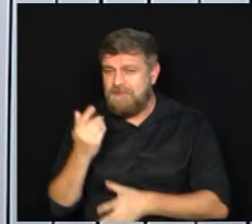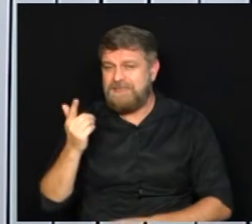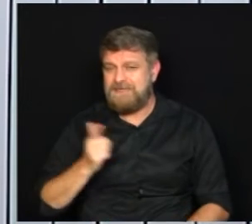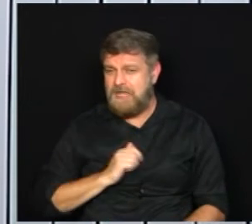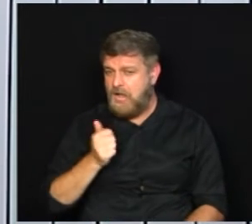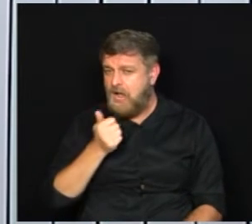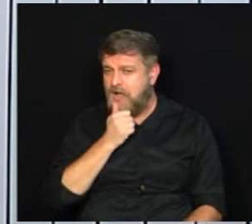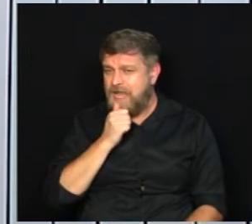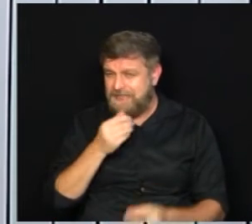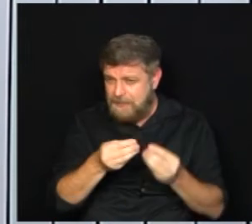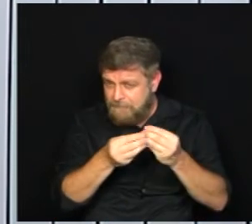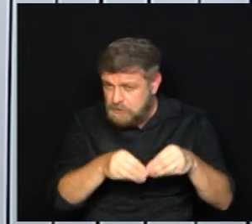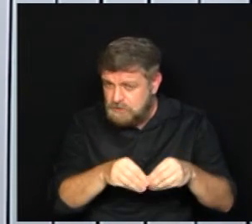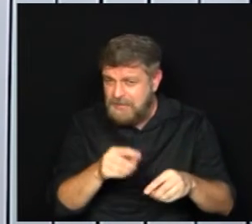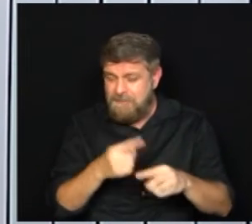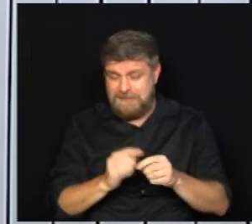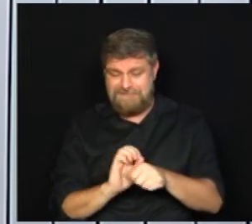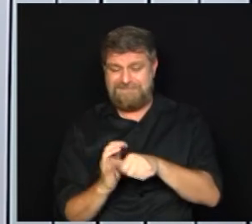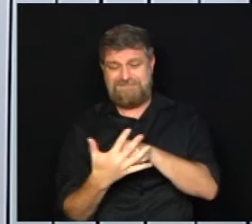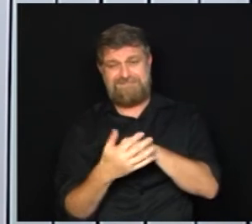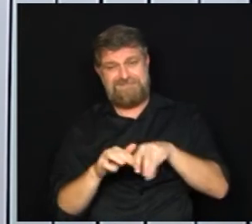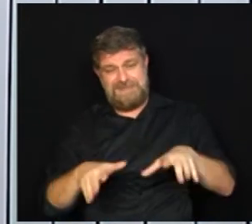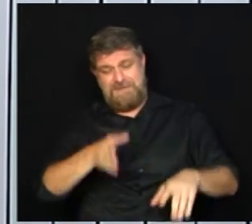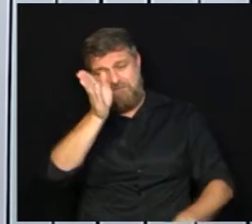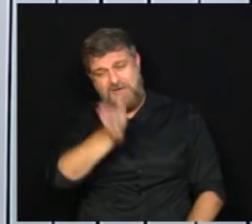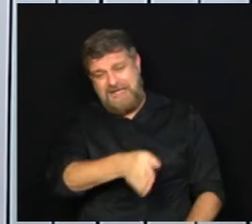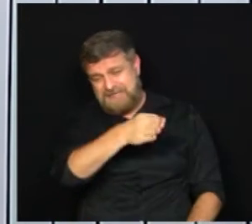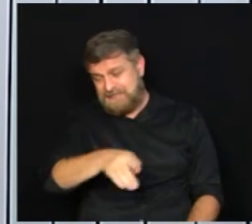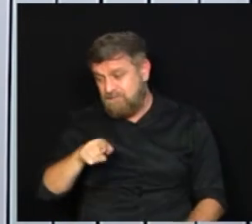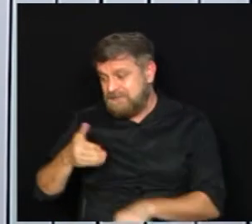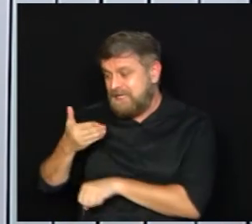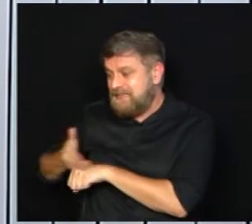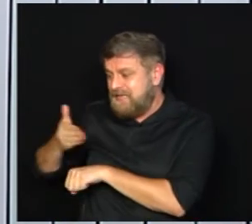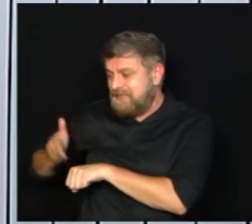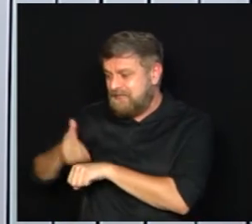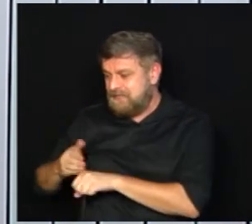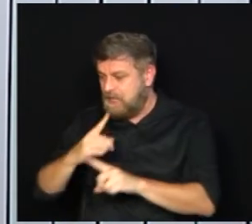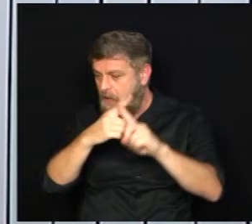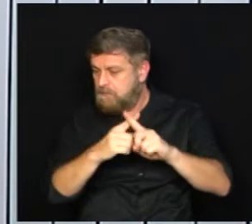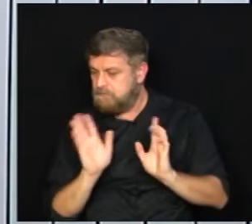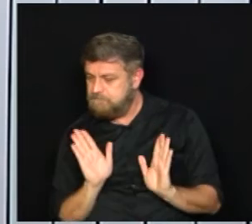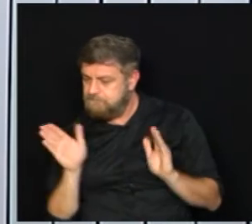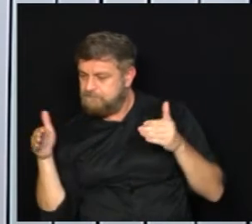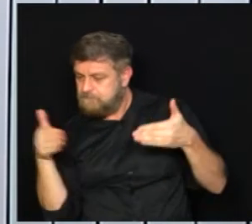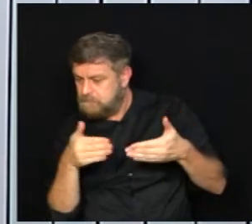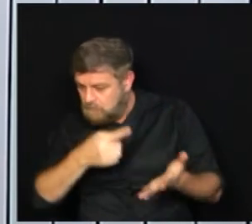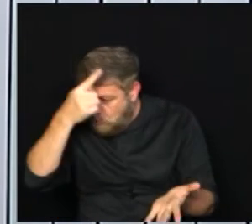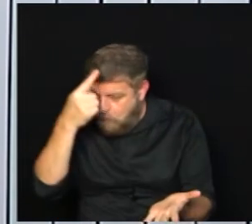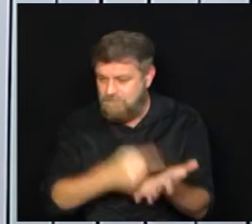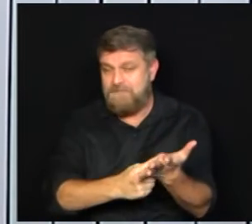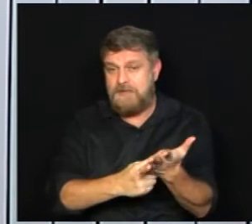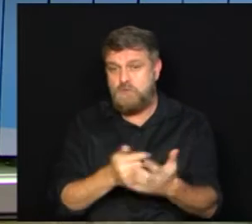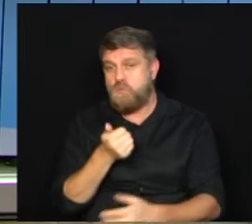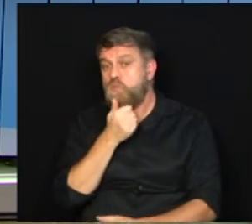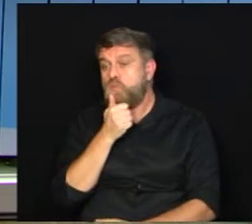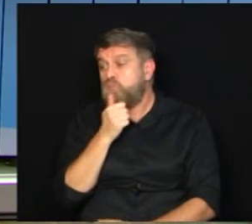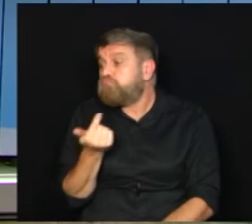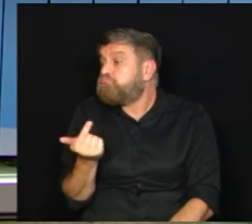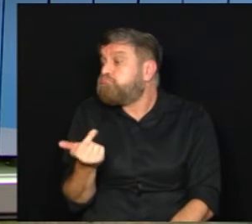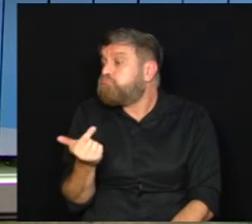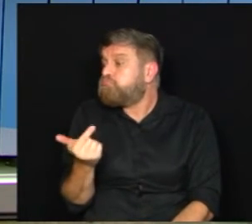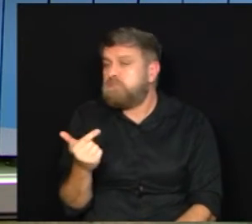está prejudicado por conta da pandemia? Você está treinando para alguma competição que já foi confirmada ou ainda não?